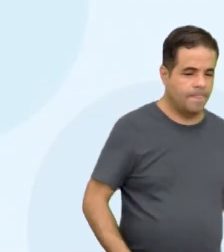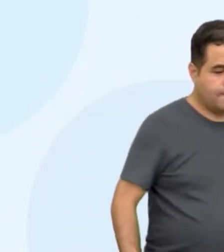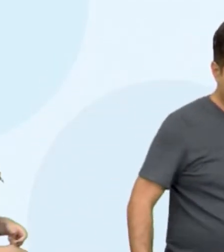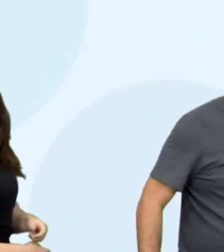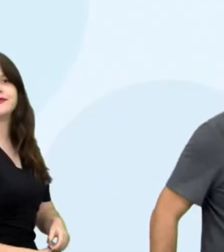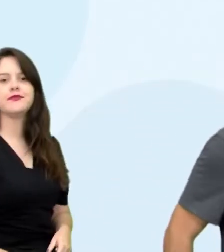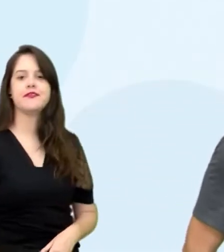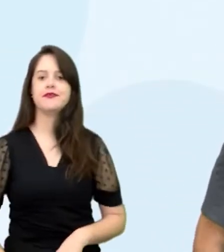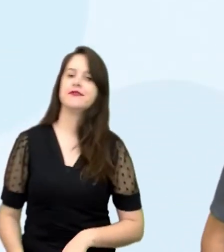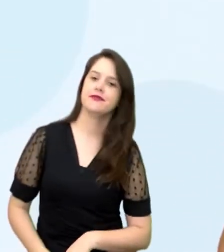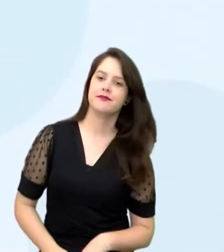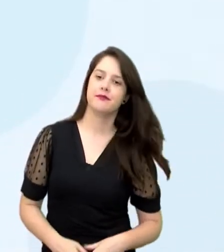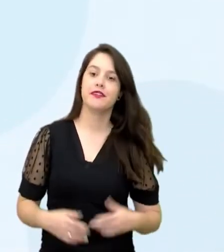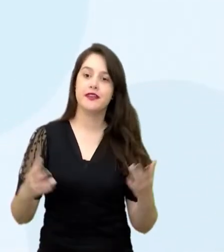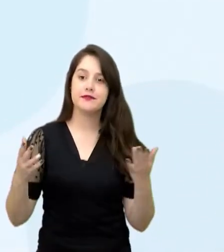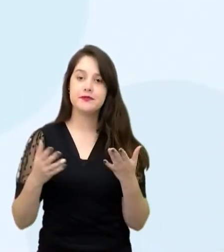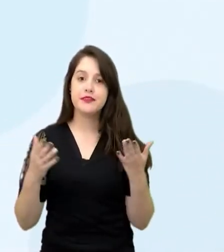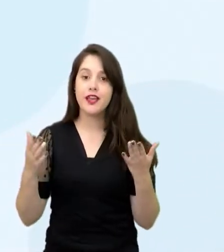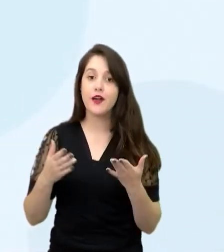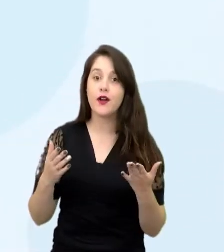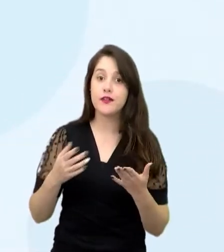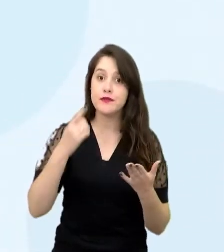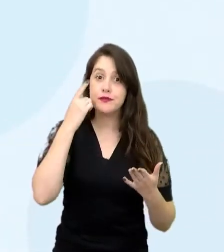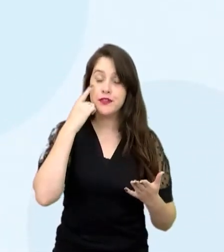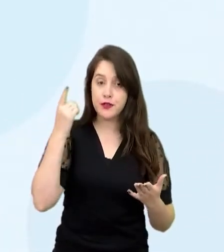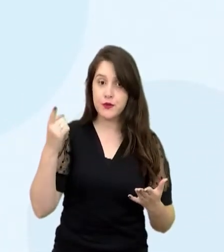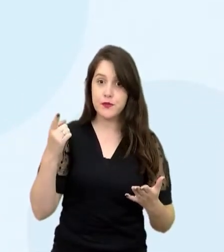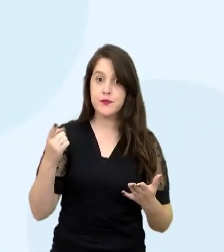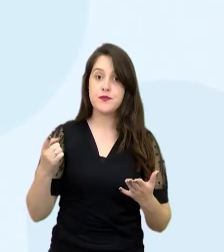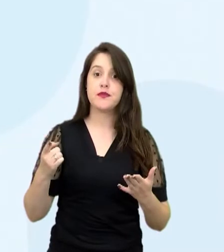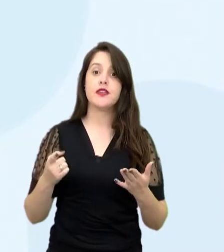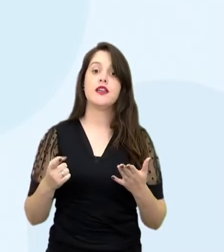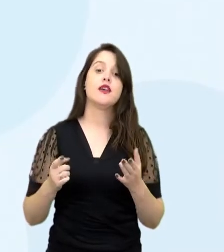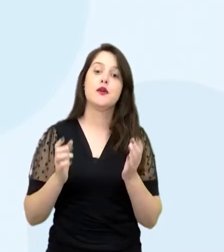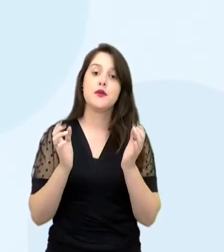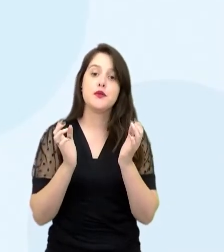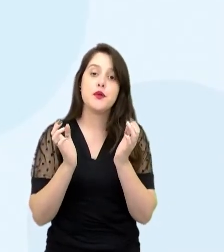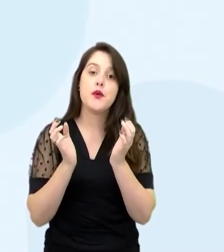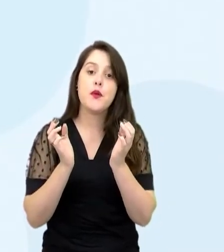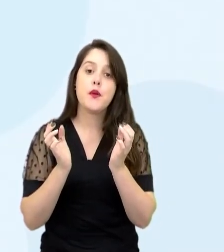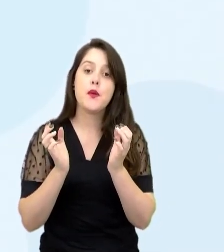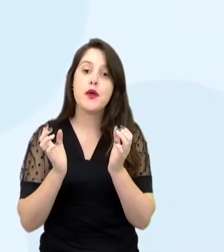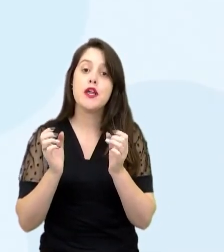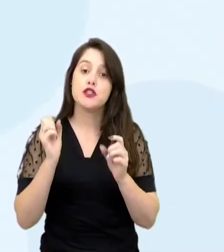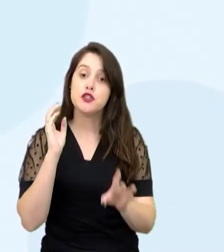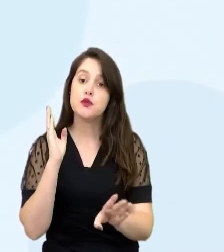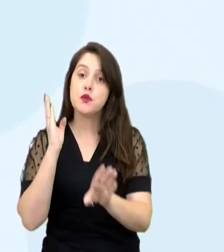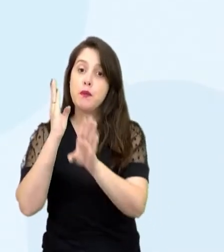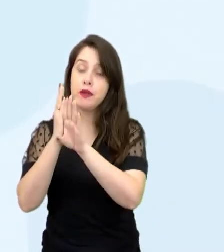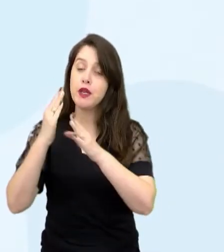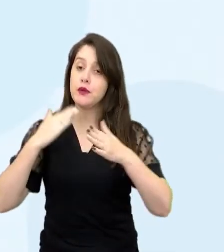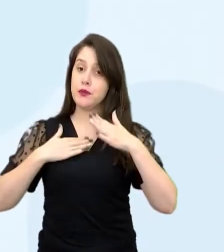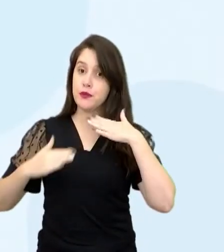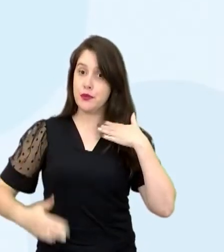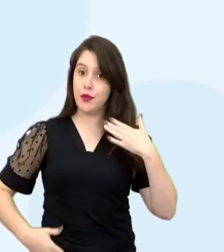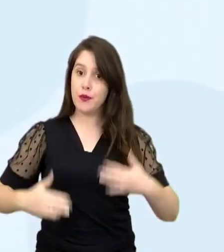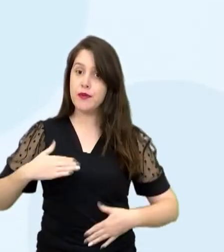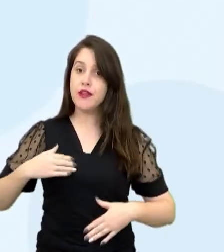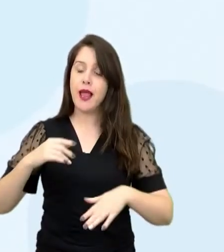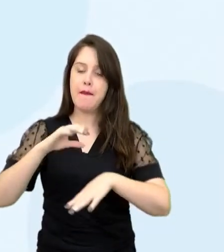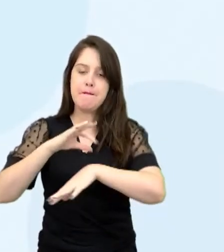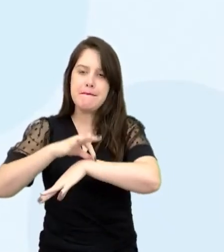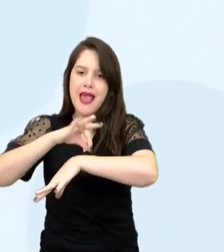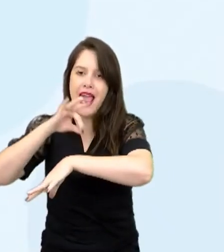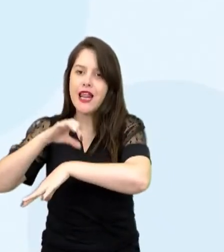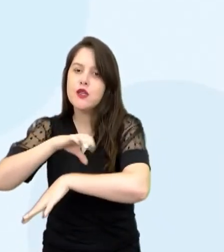conseguiam já se abrigar mais a respeito do frio, justamente por causa da cobertura do corpo. Então, eles cobriam o corpo já com pele dos animais, então